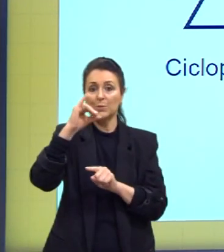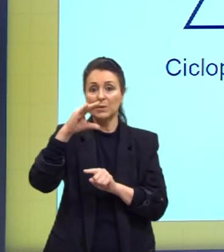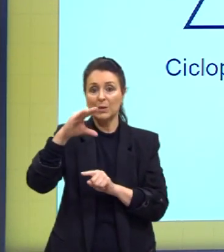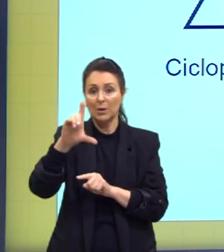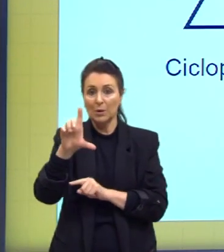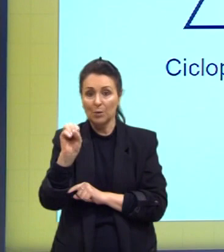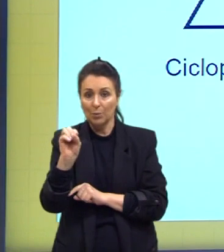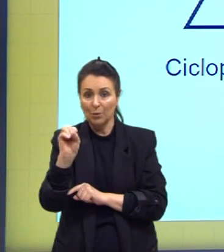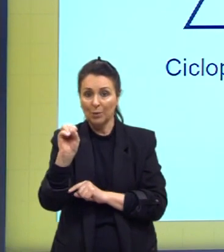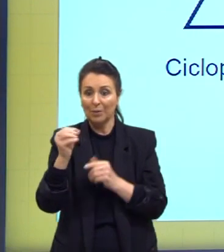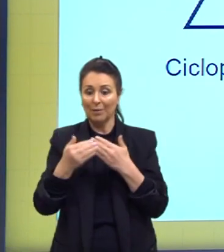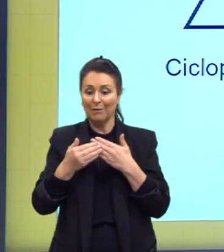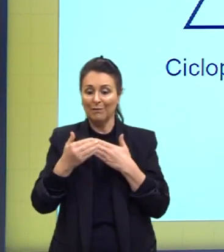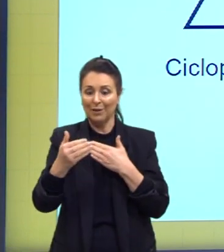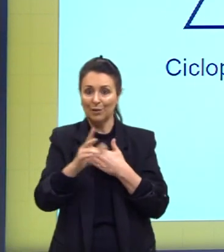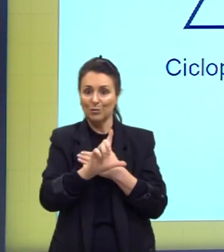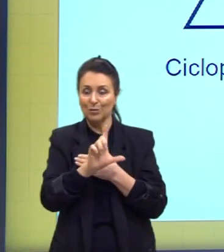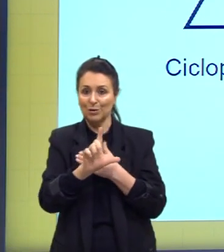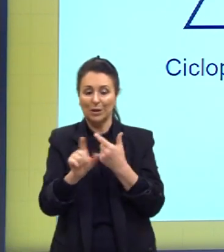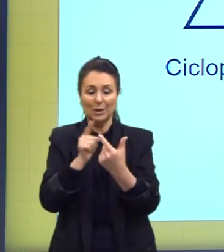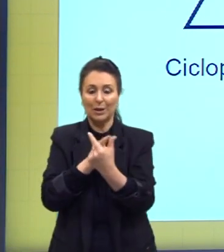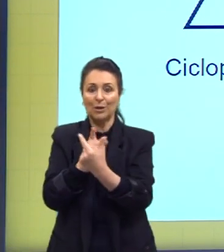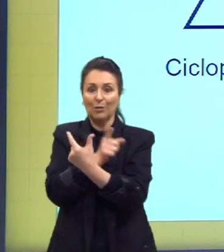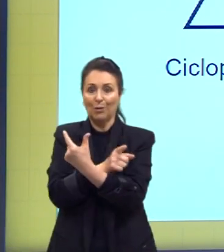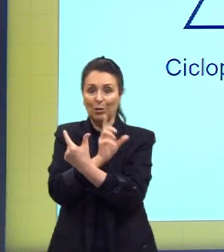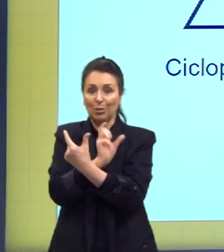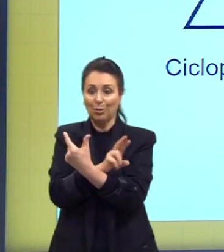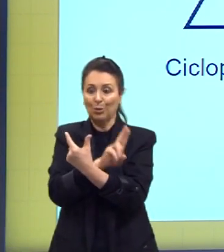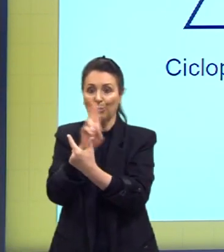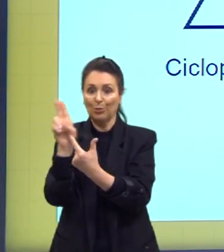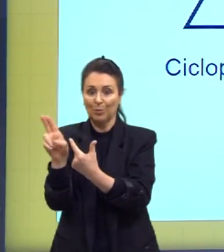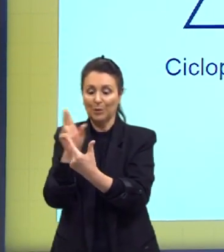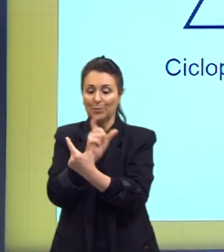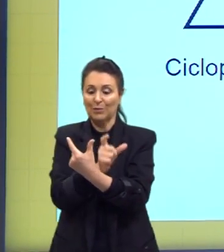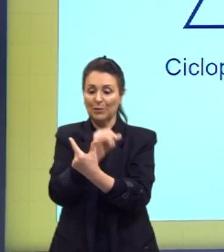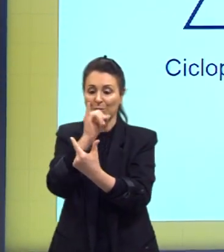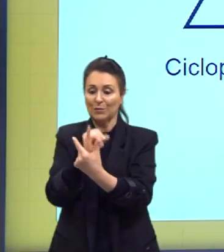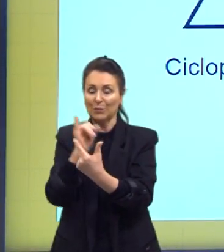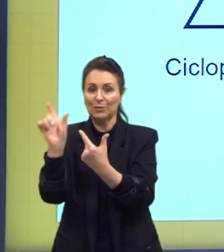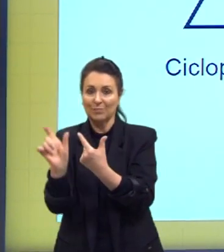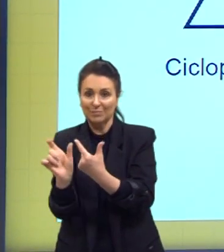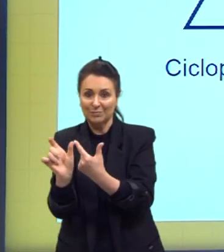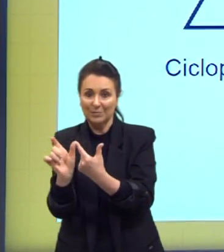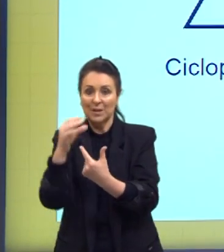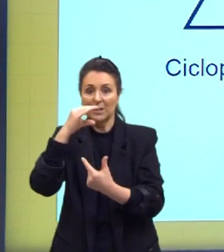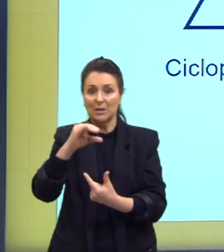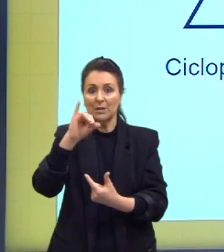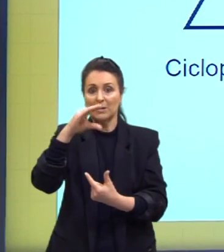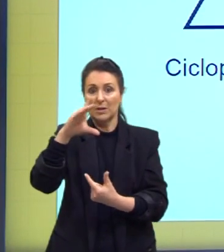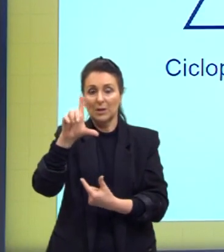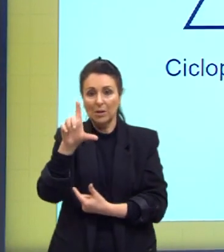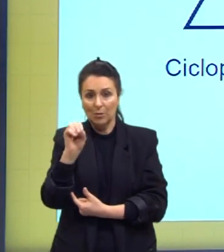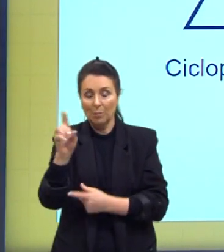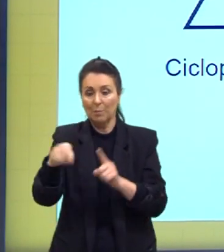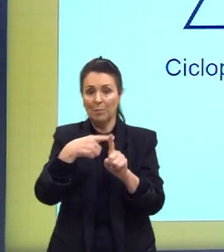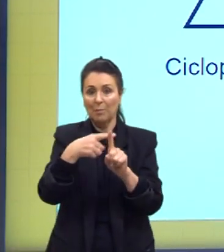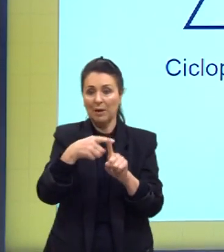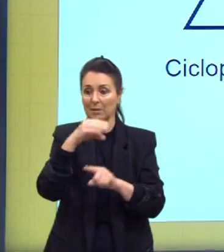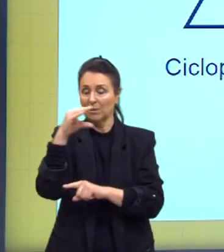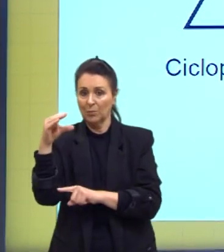do nome tá frente aí do prefixo infixo e sufixo Então vai ser ciclo mais o número de carbonos